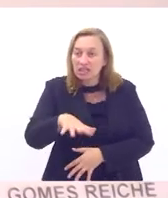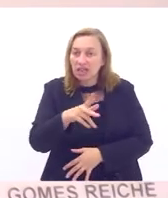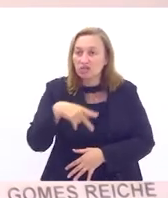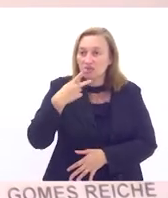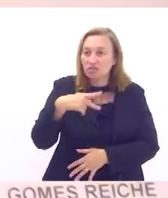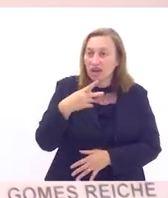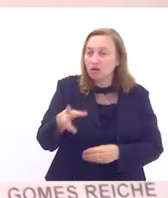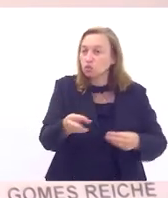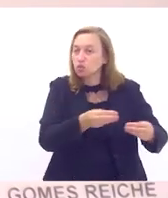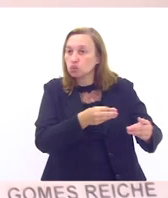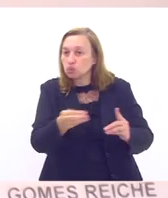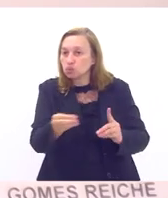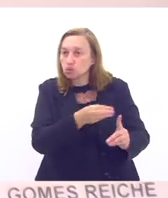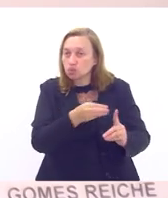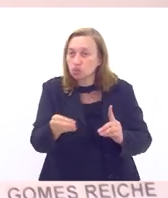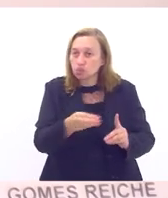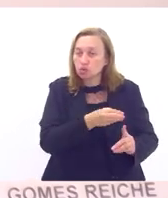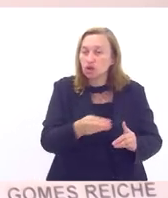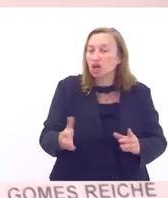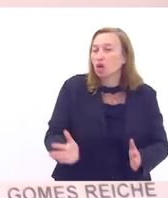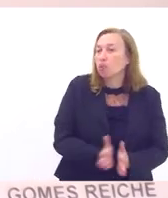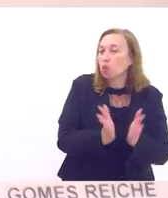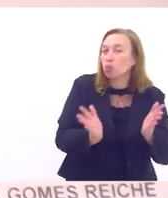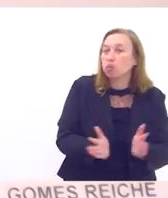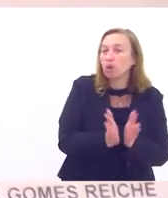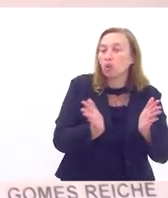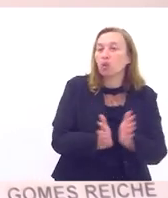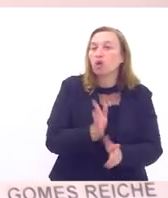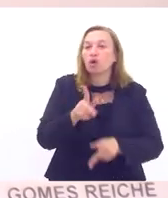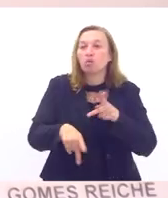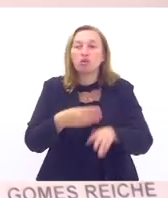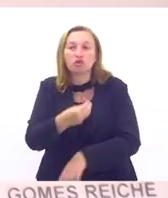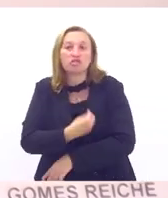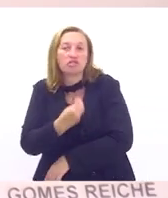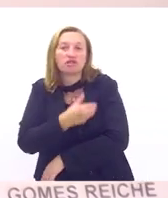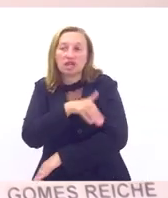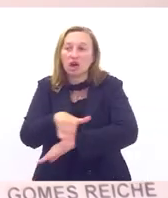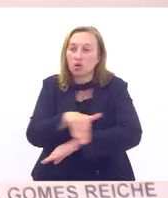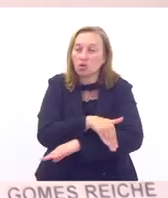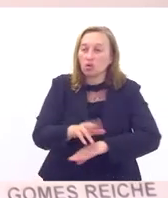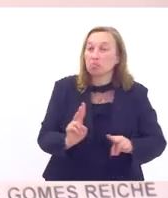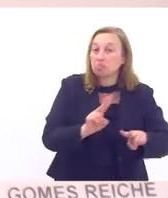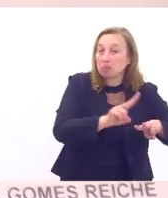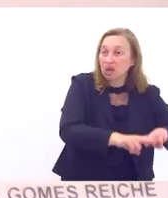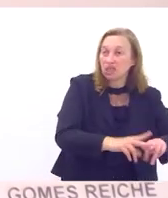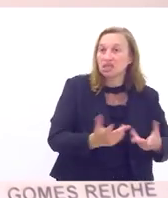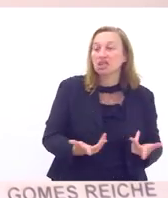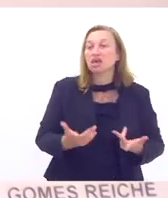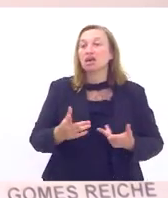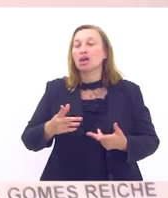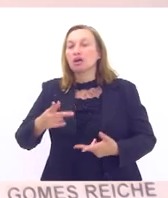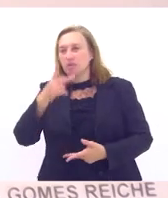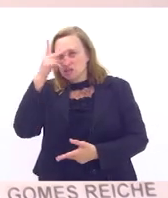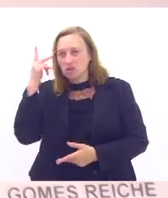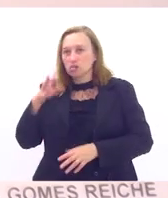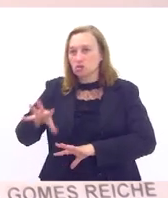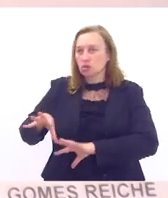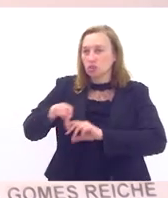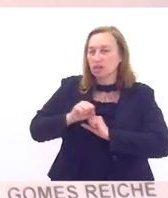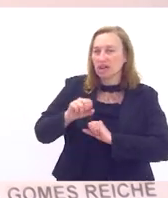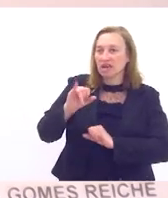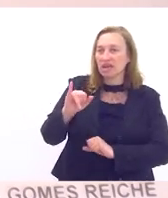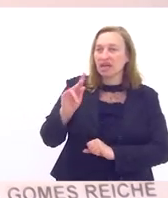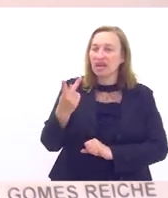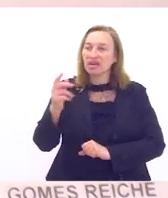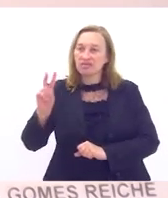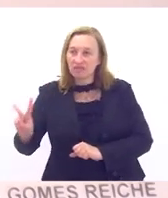mais vulnerabilizados, bolsões de pobreza, população em situação de rua, pessoas privadas de liberdade, pessoas vivendo com HIV, a TB está em todos